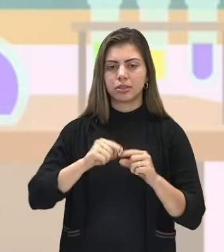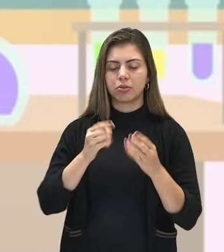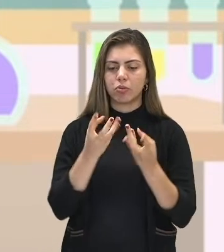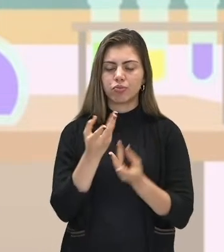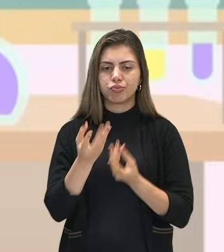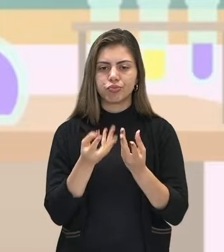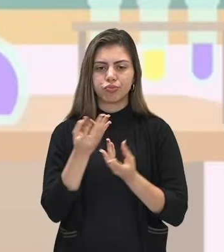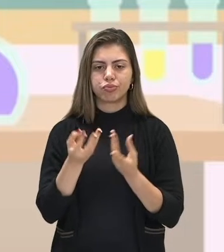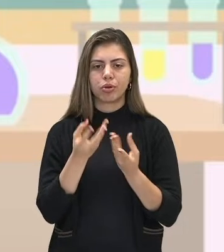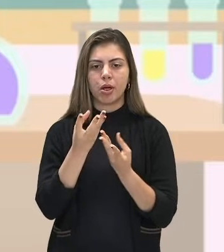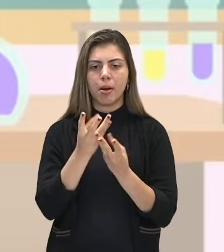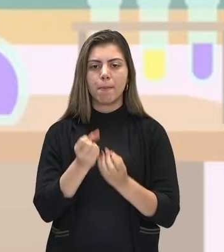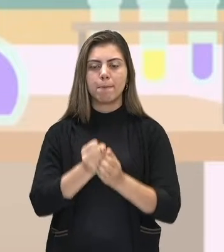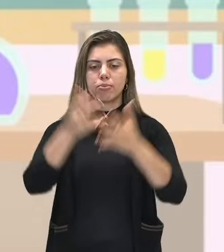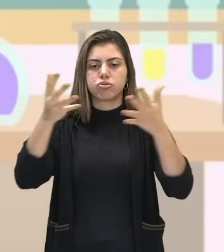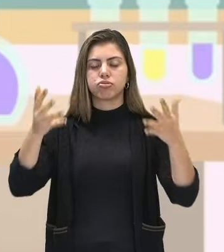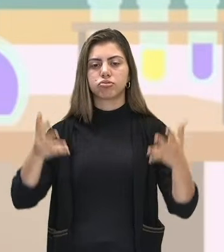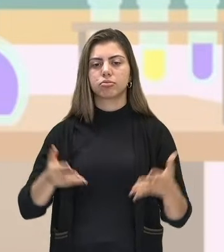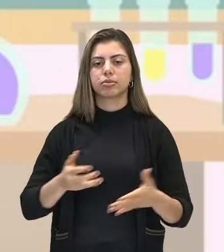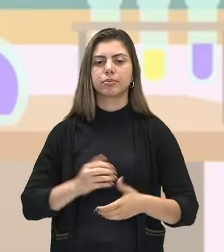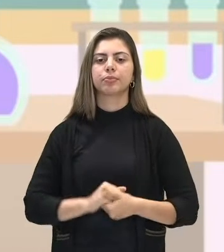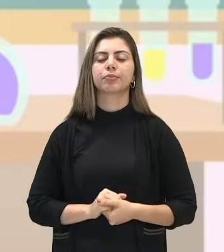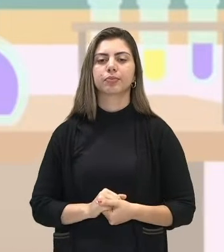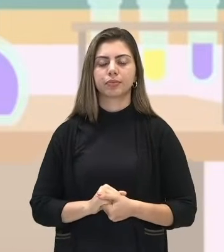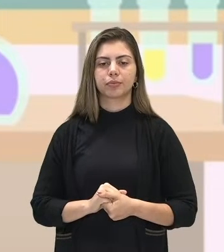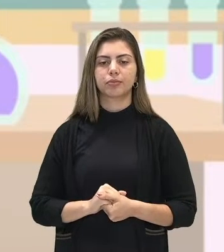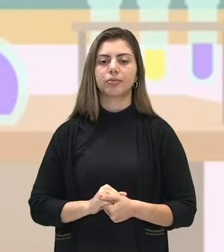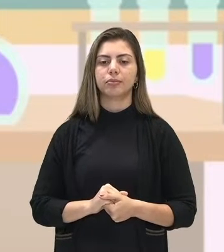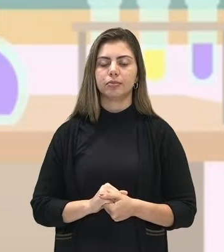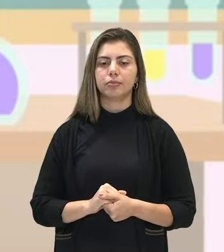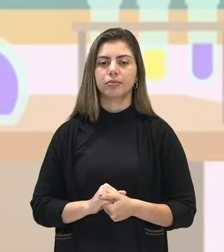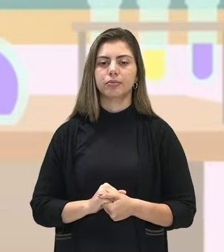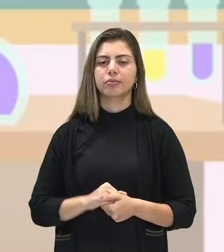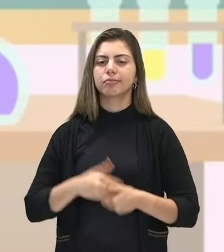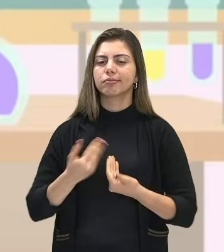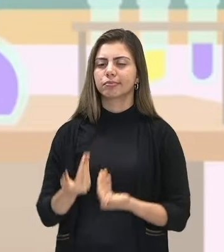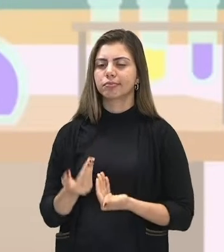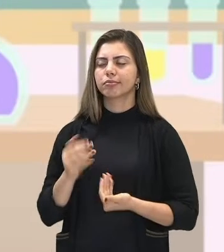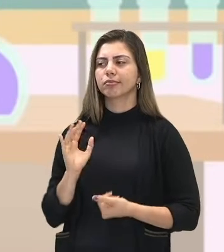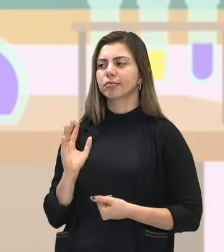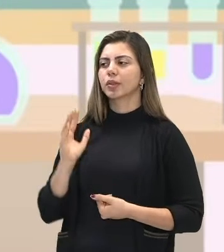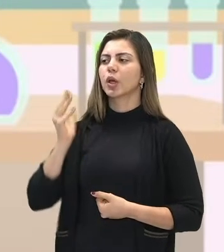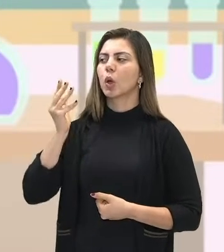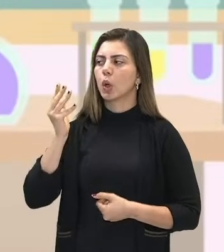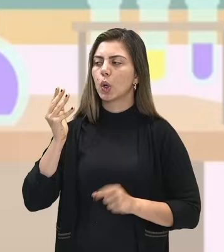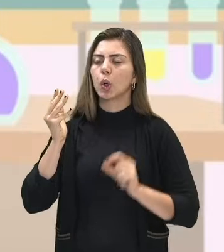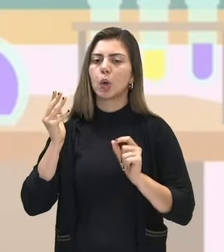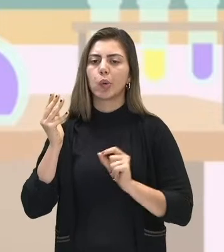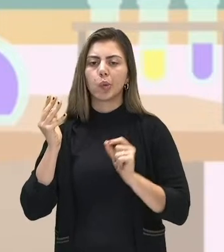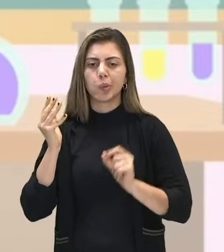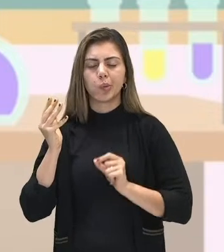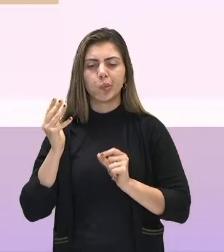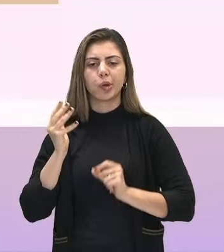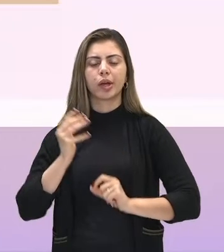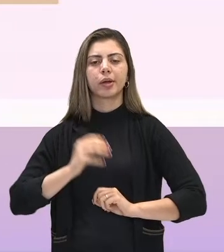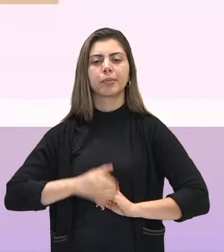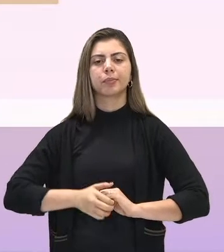aí, essa reação aí, ela ocorre, fazendo